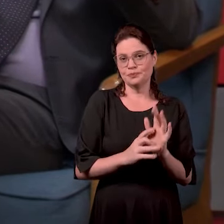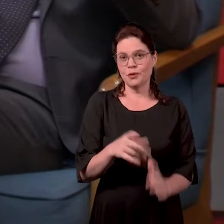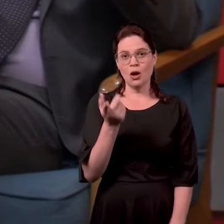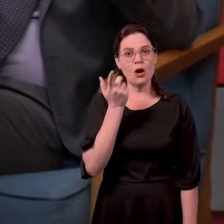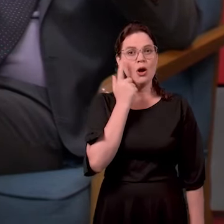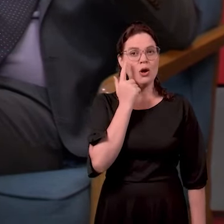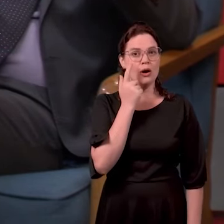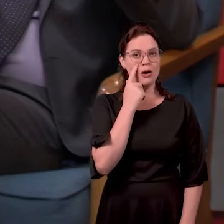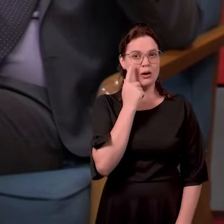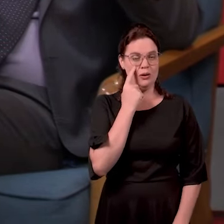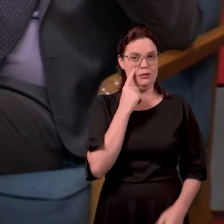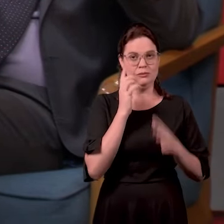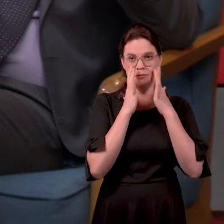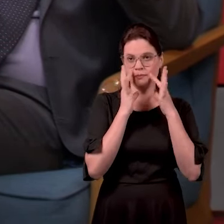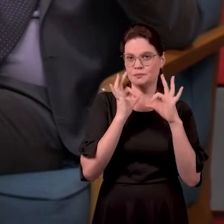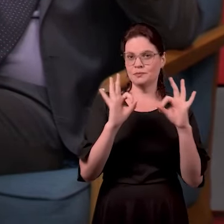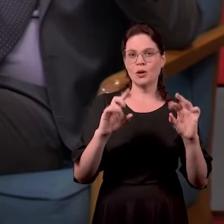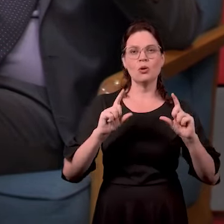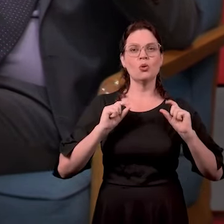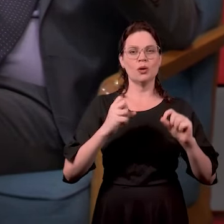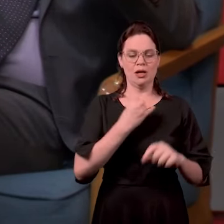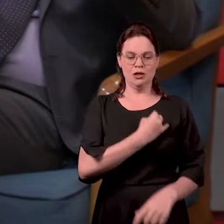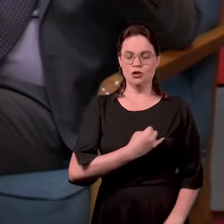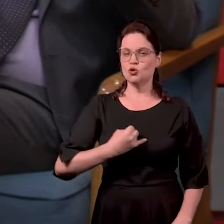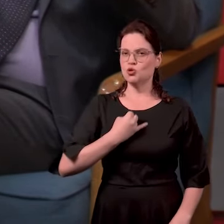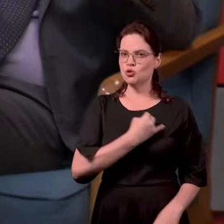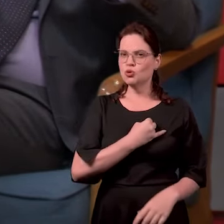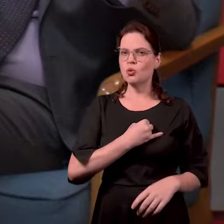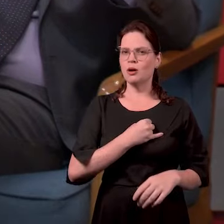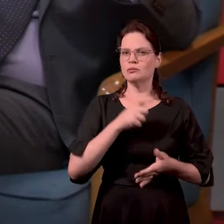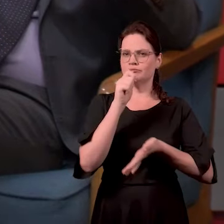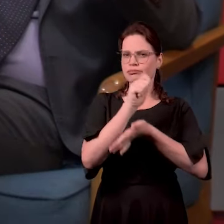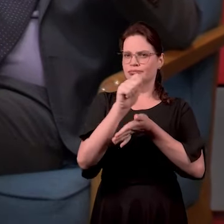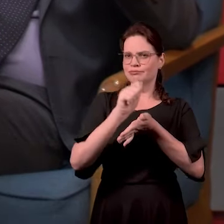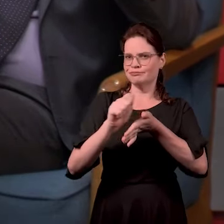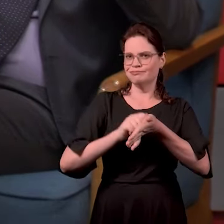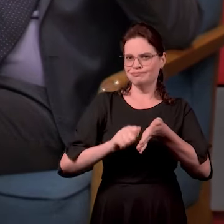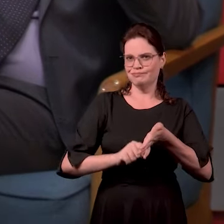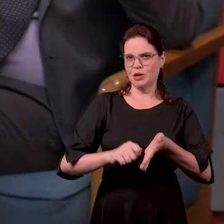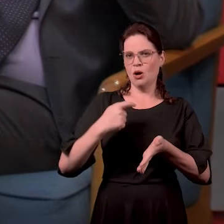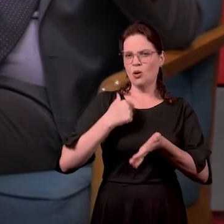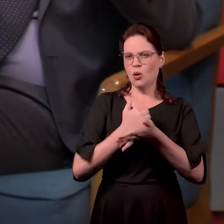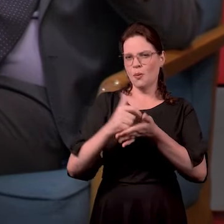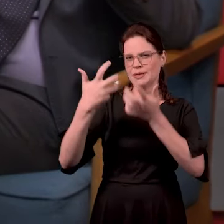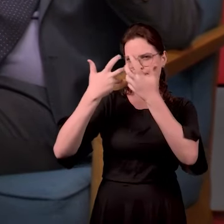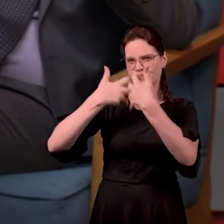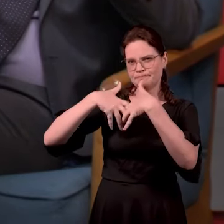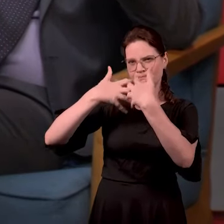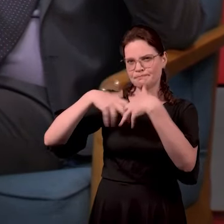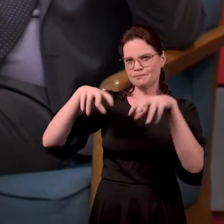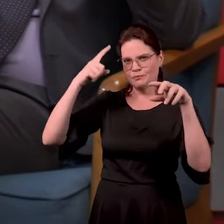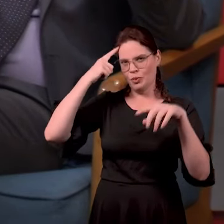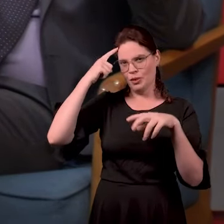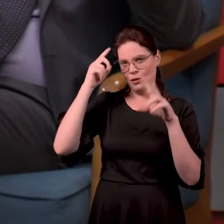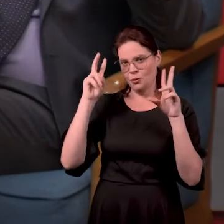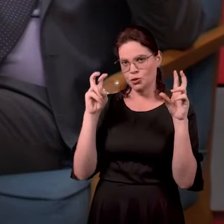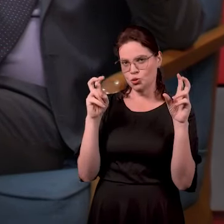Olha o que João diz para a gente começar a meditar sobre esse assunto.